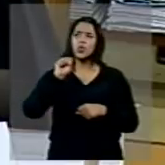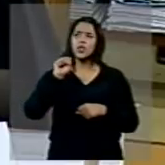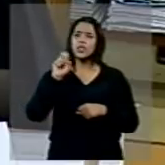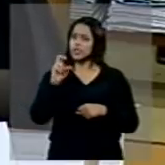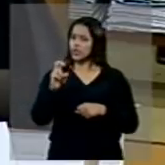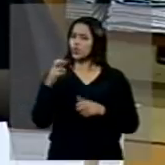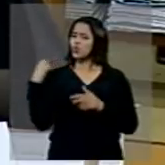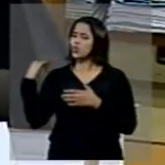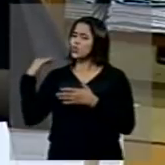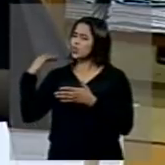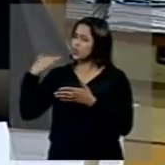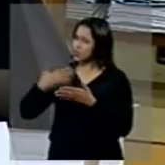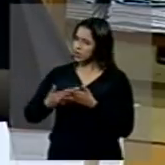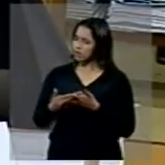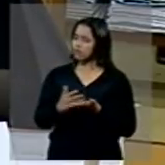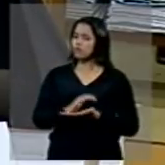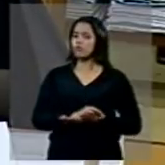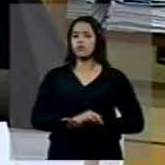1985.